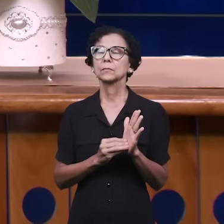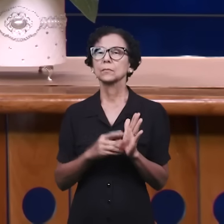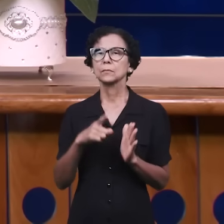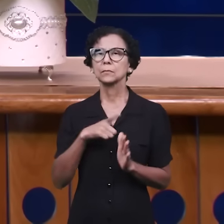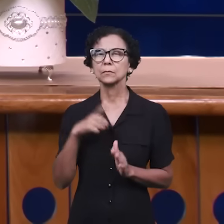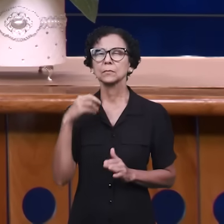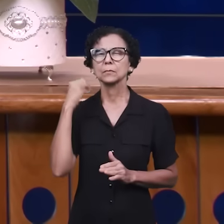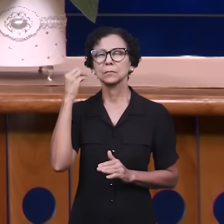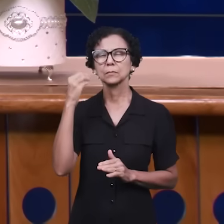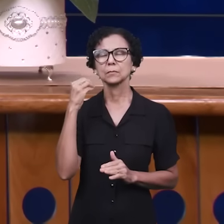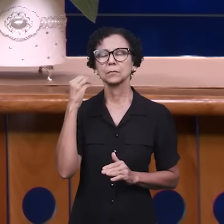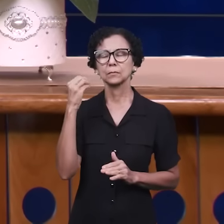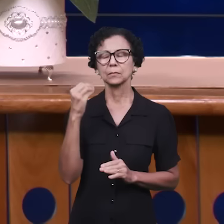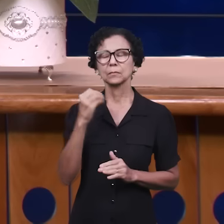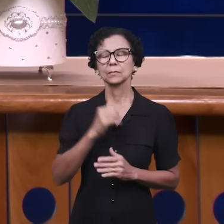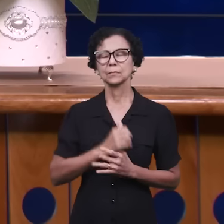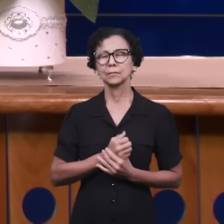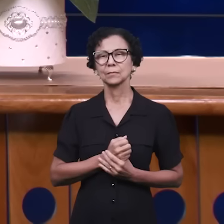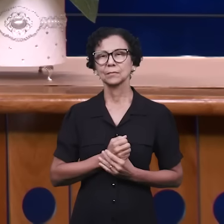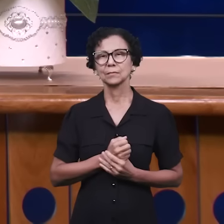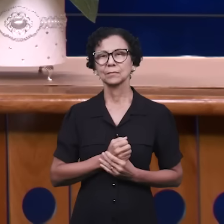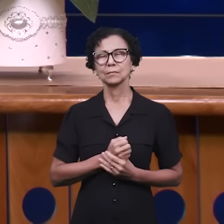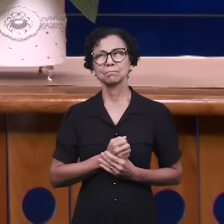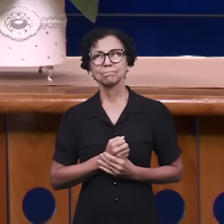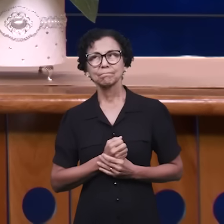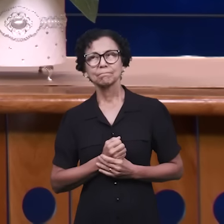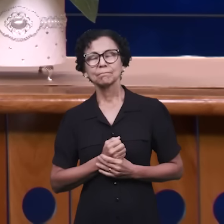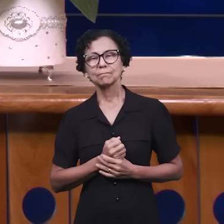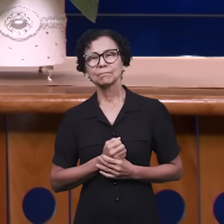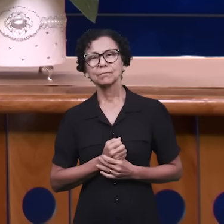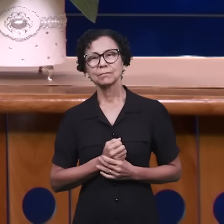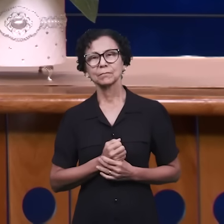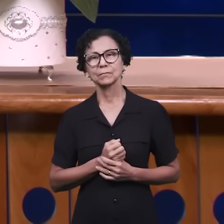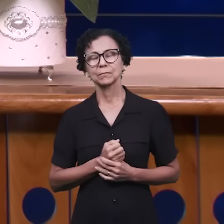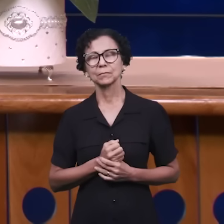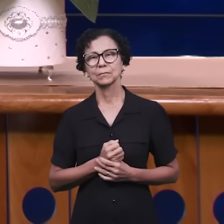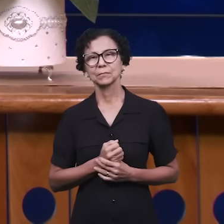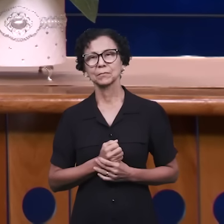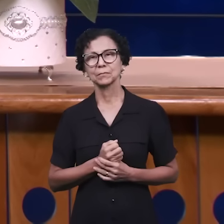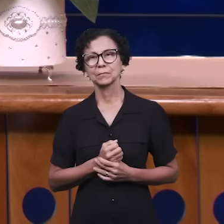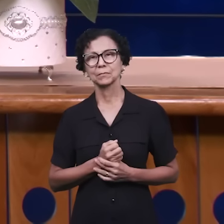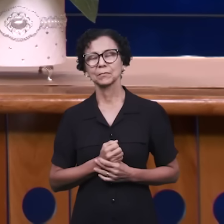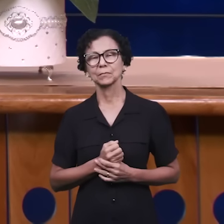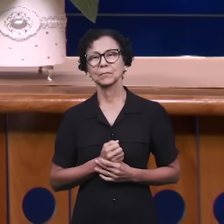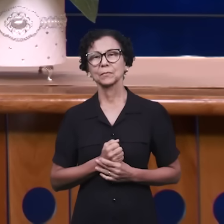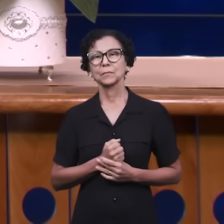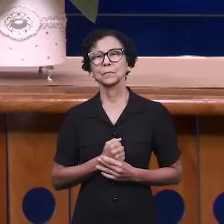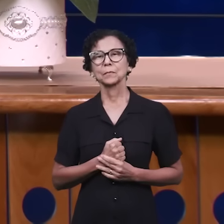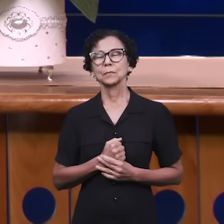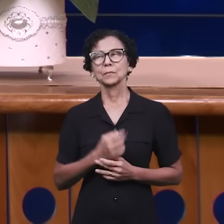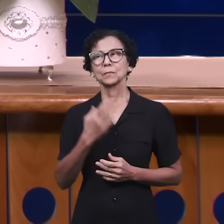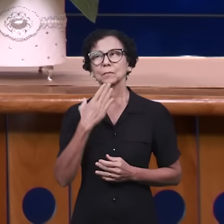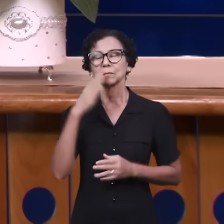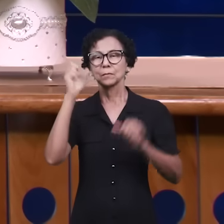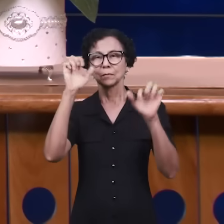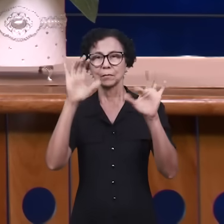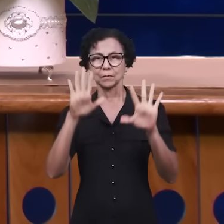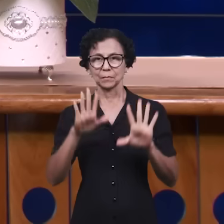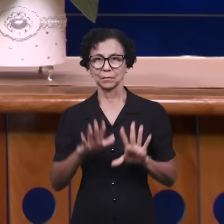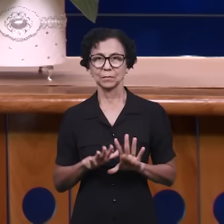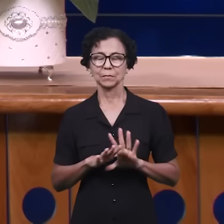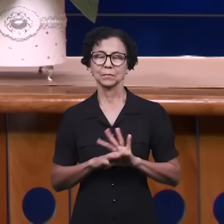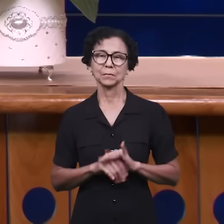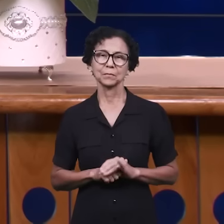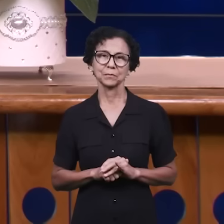essa experiência, que aprendeu de ti, Senhor, que vive esta tua obra. Pedimos que tu abençoes, que despeças,